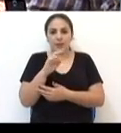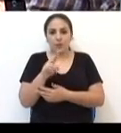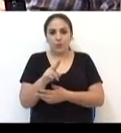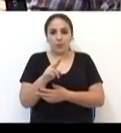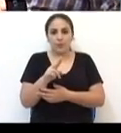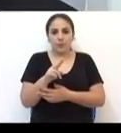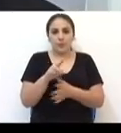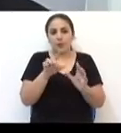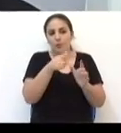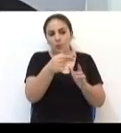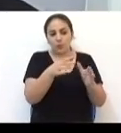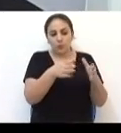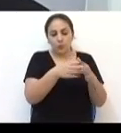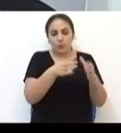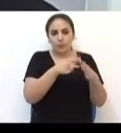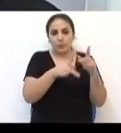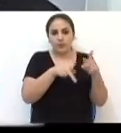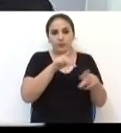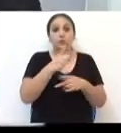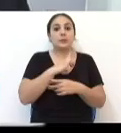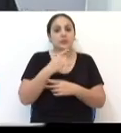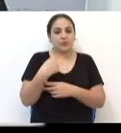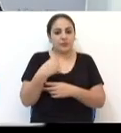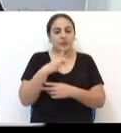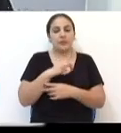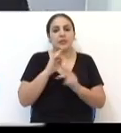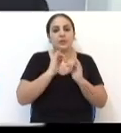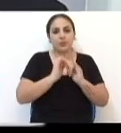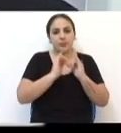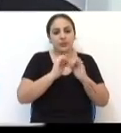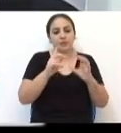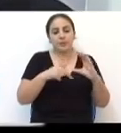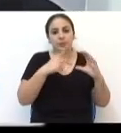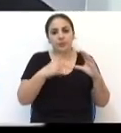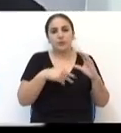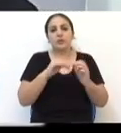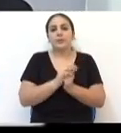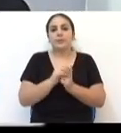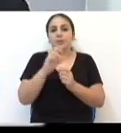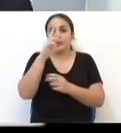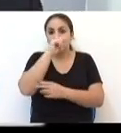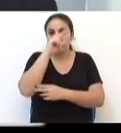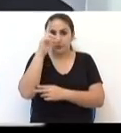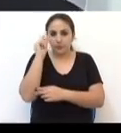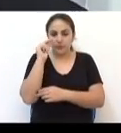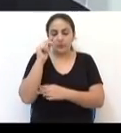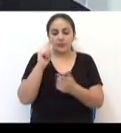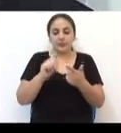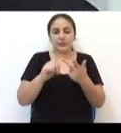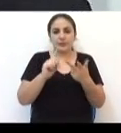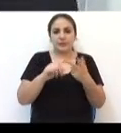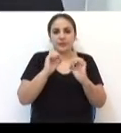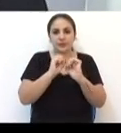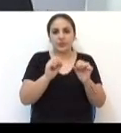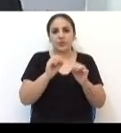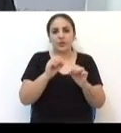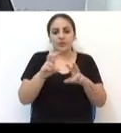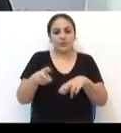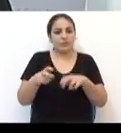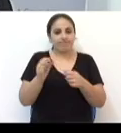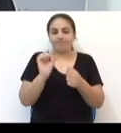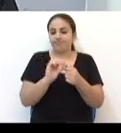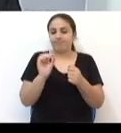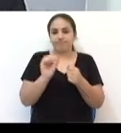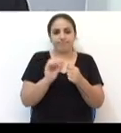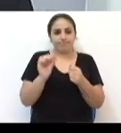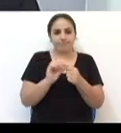da população. Teria que ter informação na Câmara de Vereadores, na Prefeitura Municipal, na Secretaria da Fazenda.